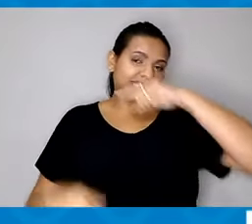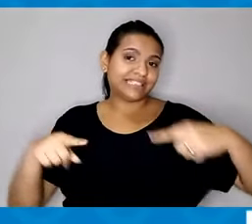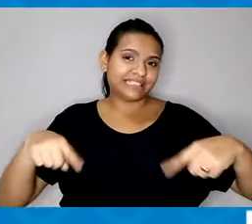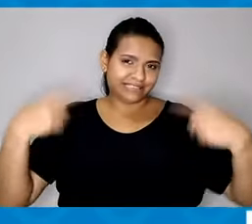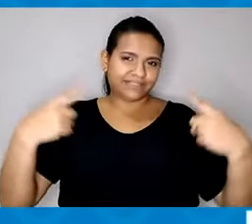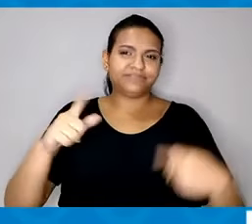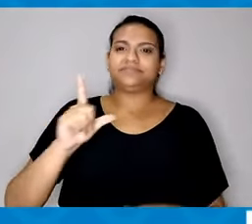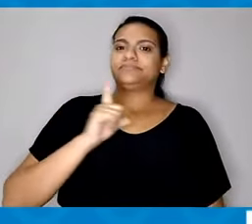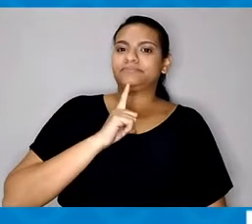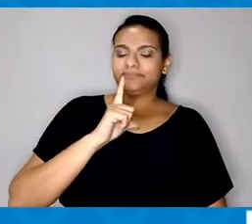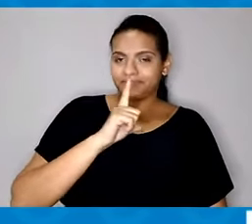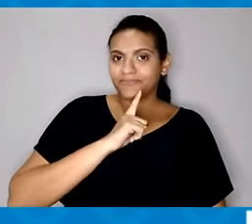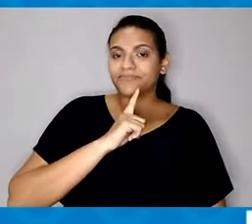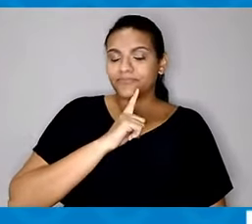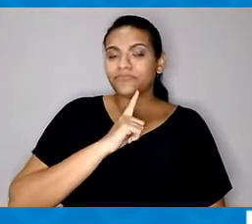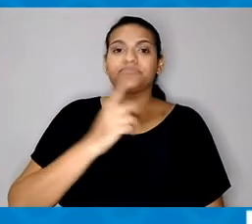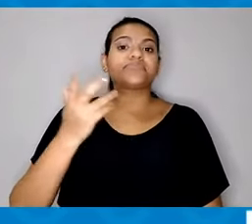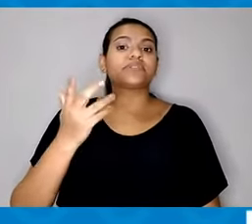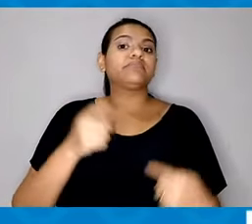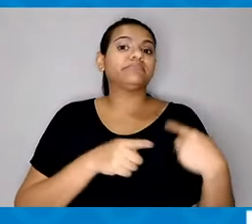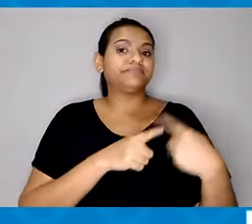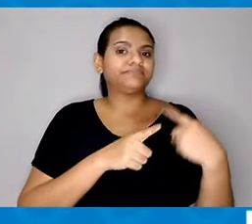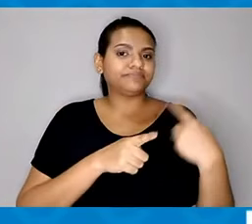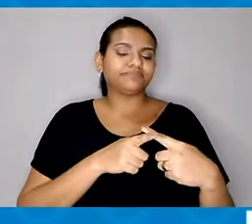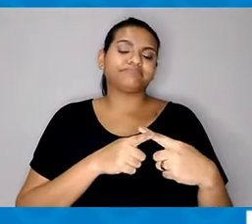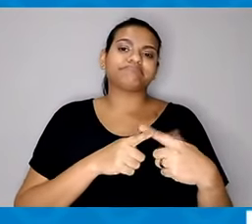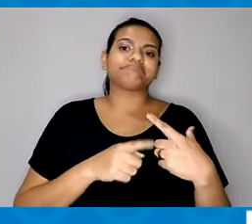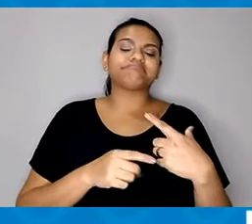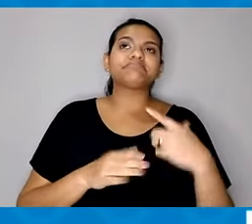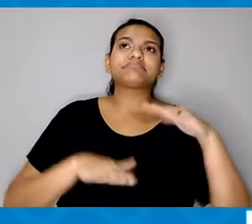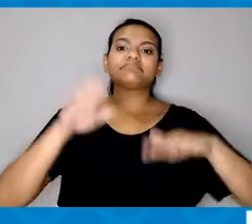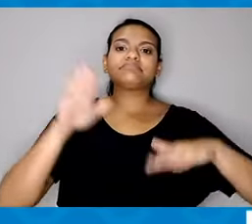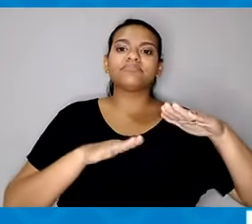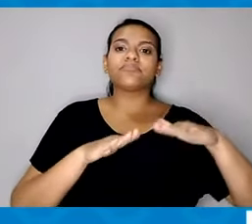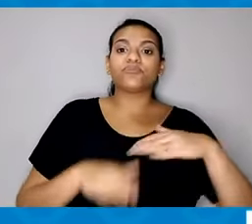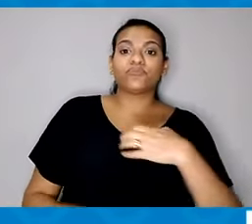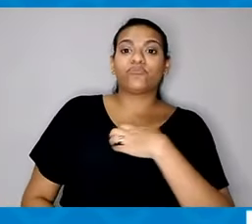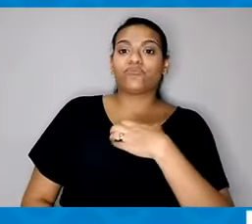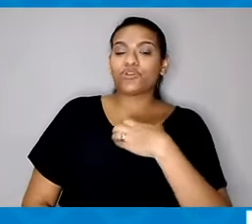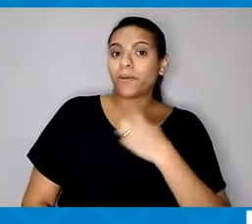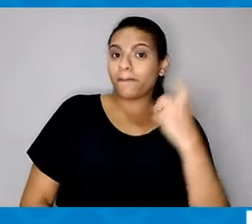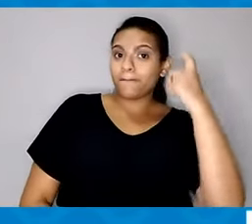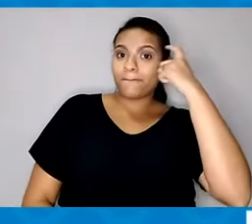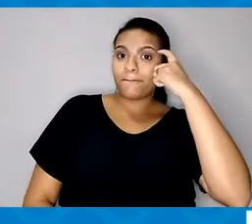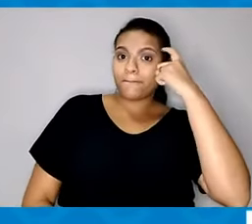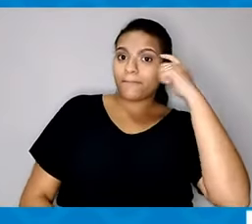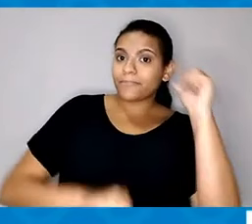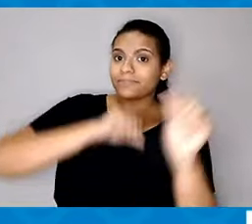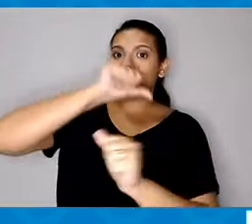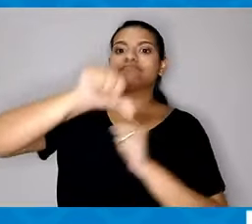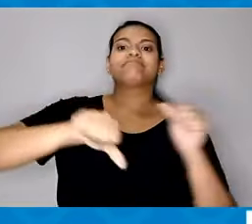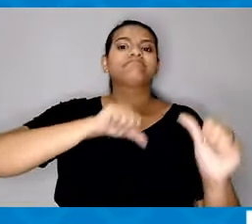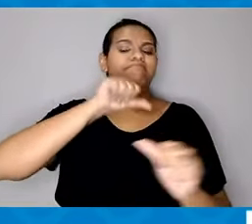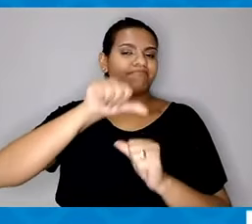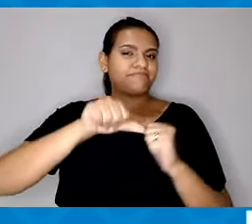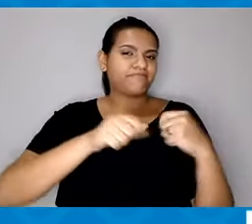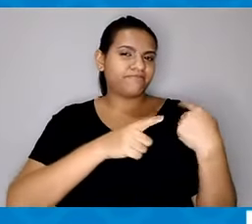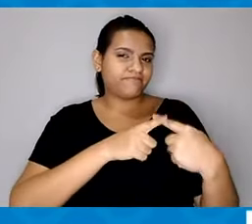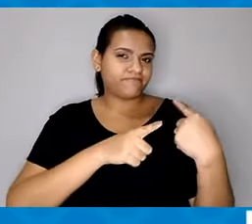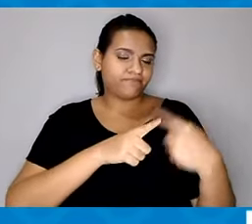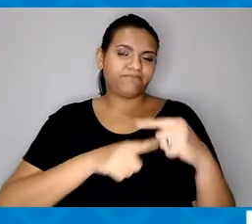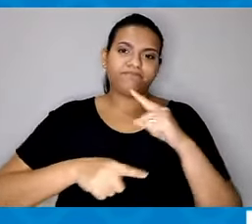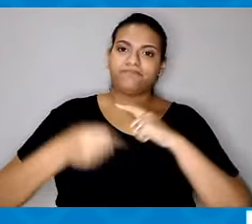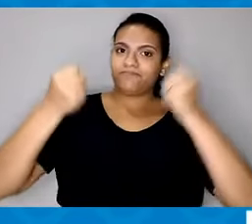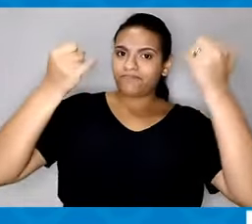nessas etapas, transformando até o modo, né, de pensar, porque a etapa do diagnóstico, da contextualização,